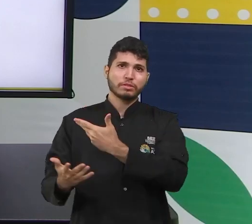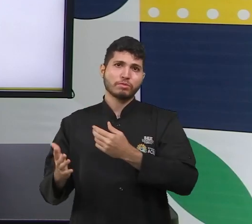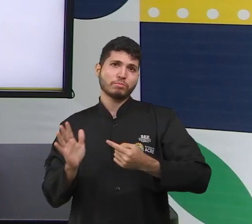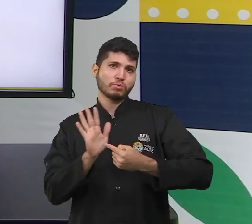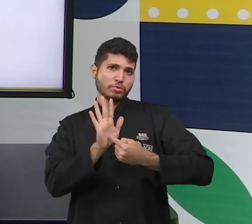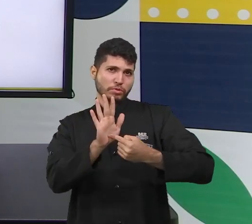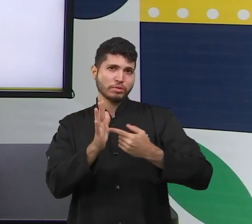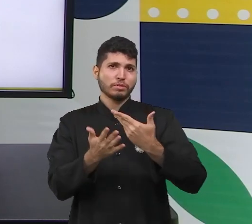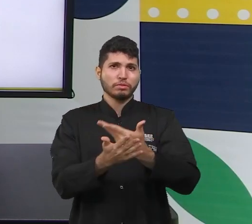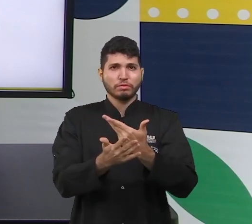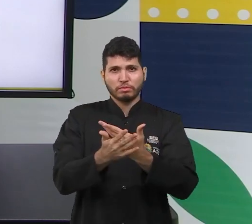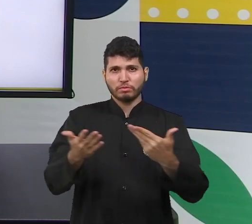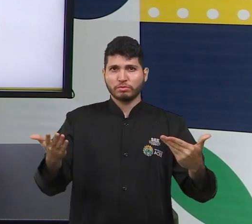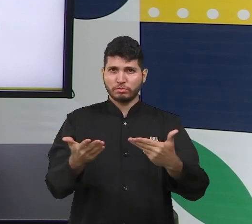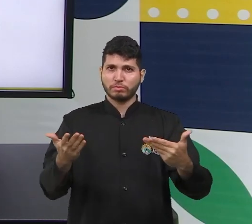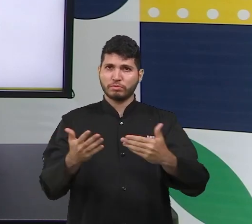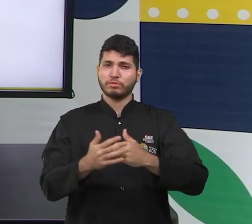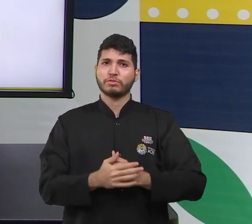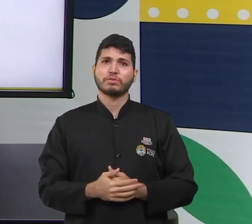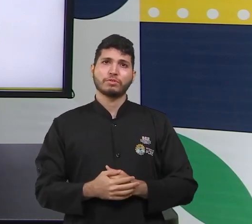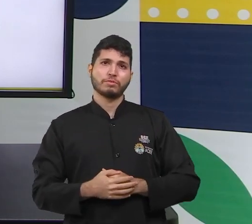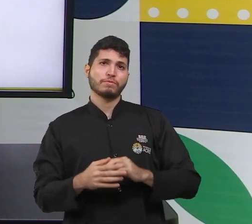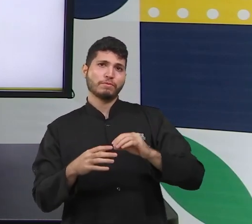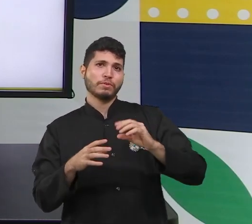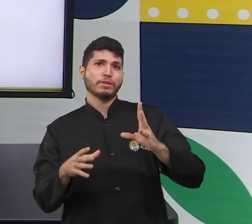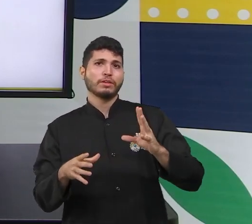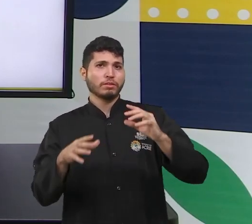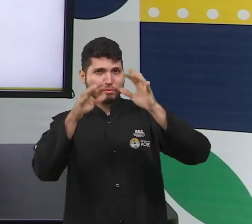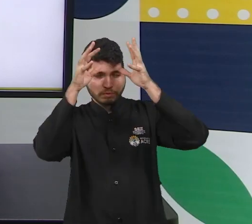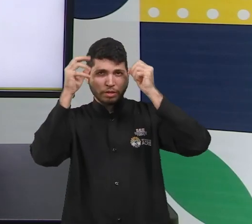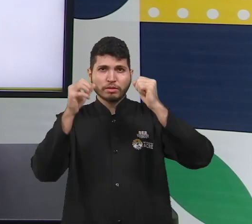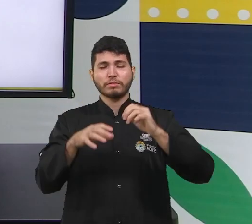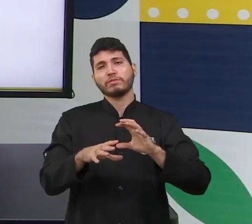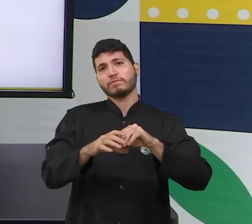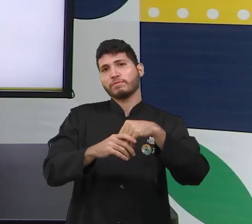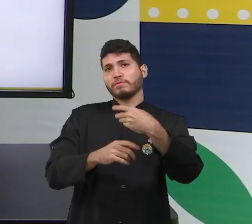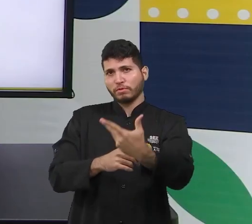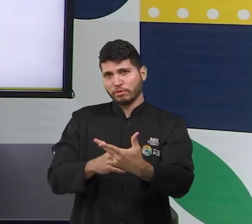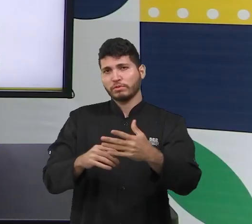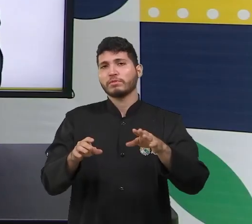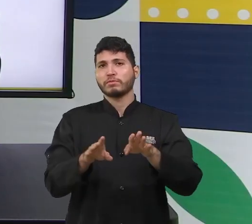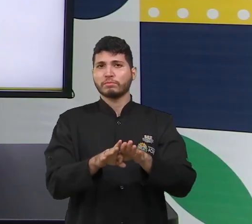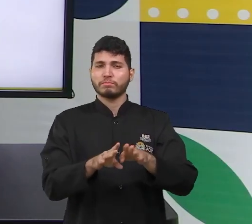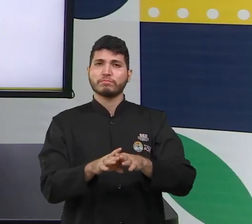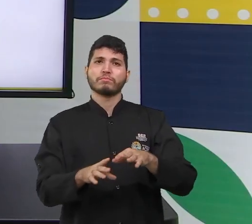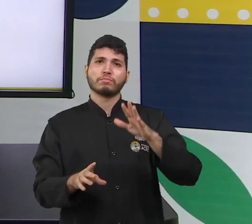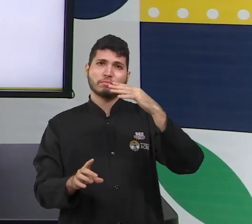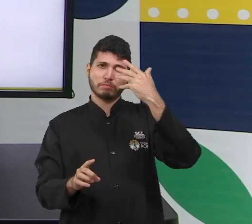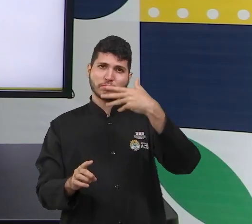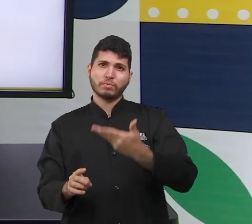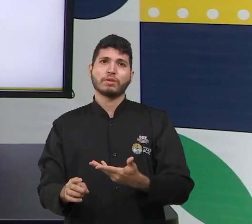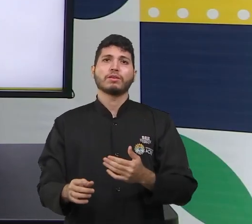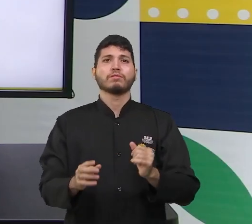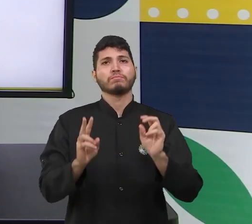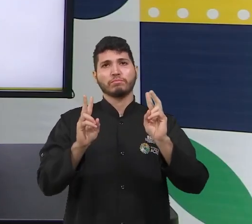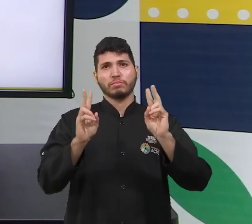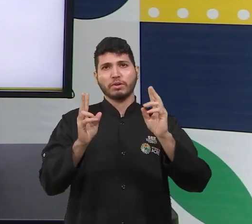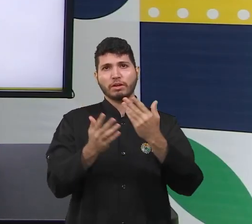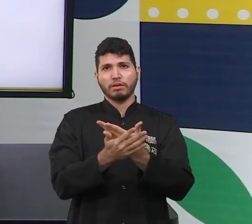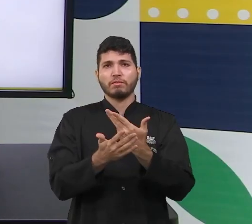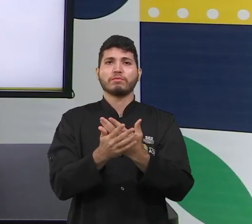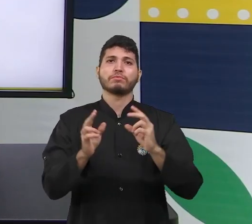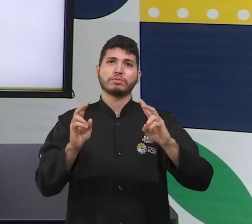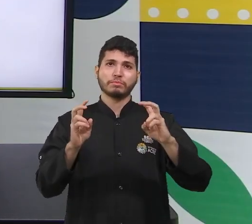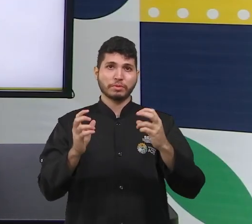nosso estado, no estado do Acre também. É uma aula um pouco triste, digamos assim, né? É um assunto que não seria bom a gente estar comentando sobre